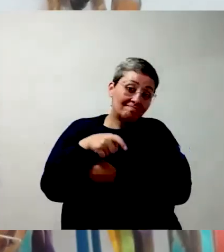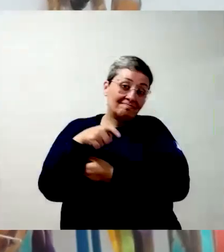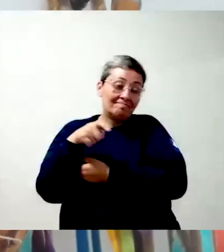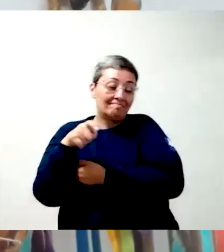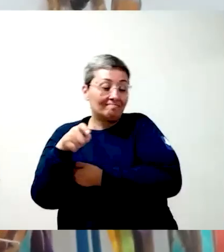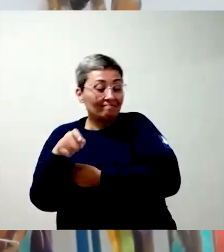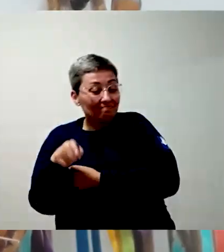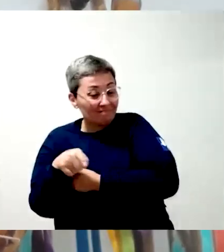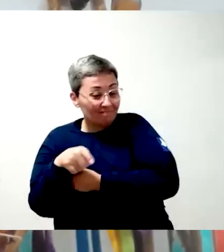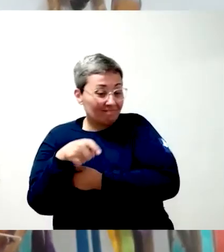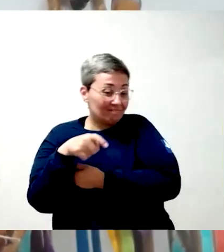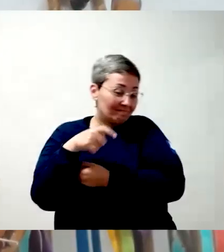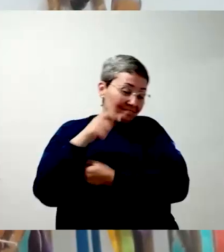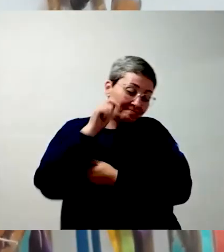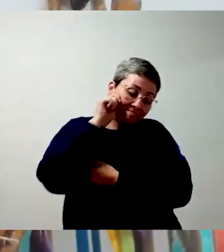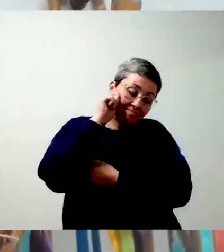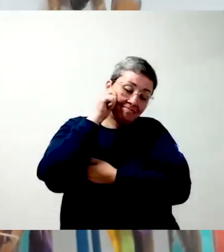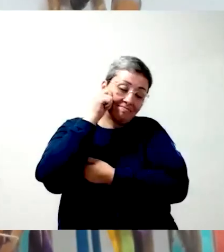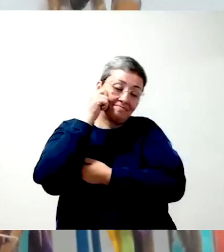negrito.